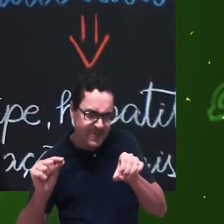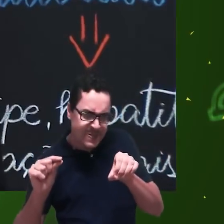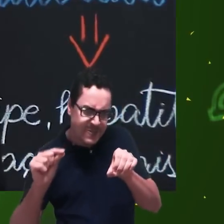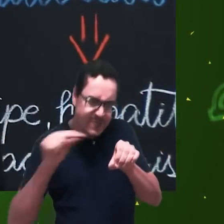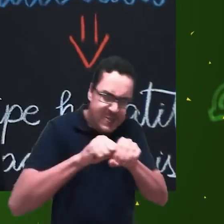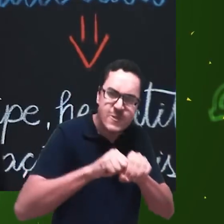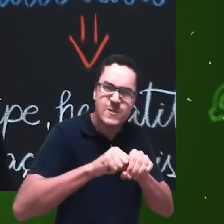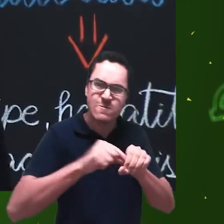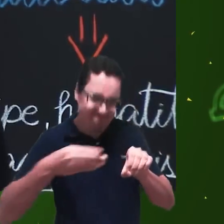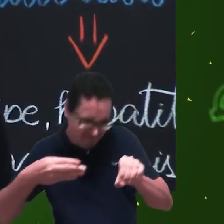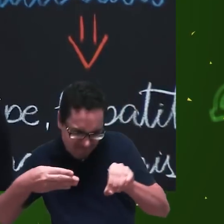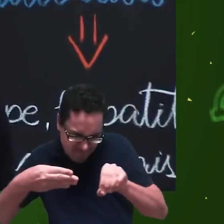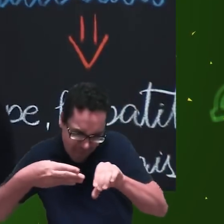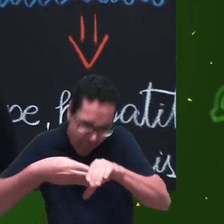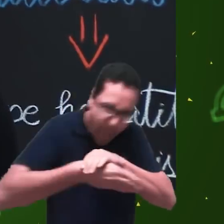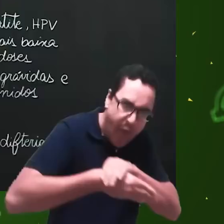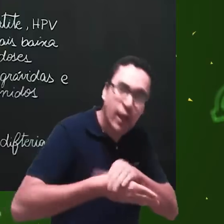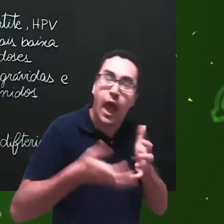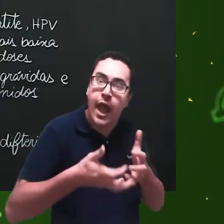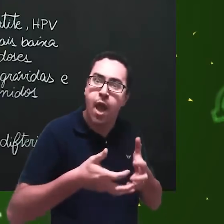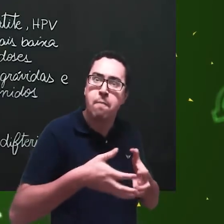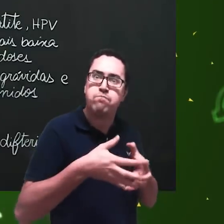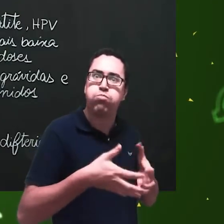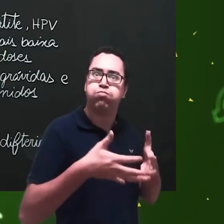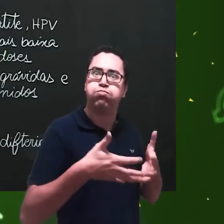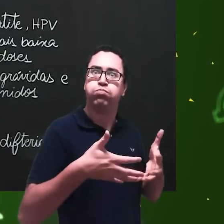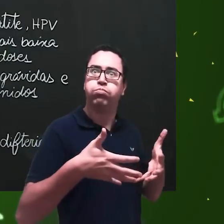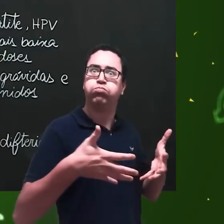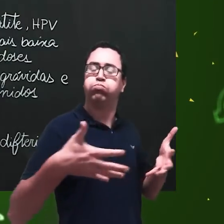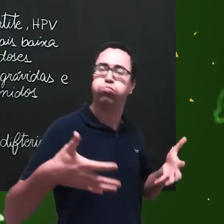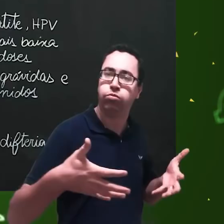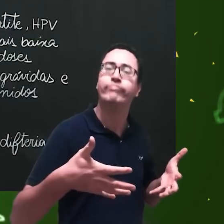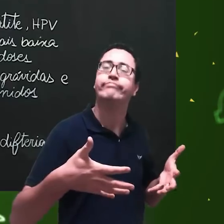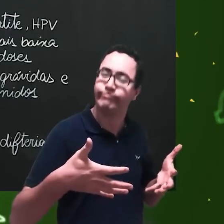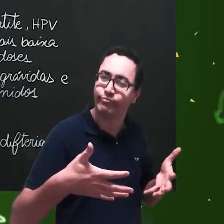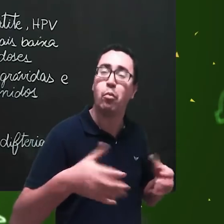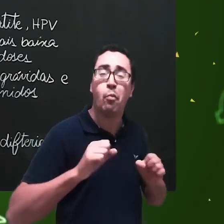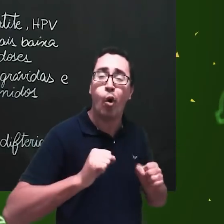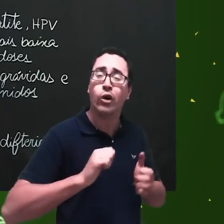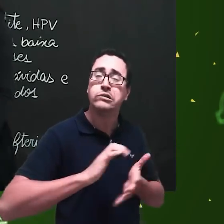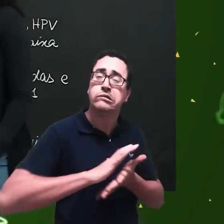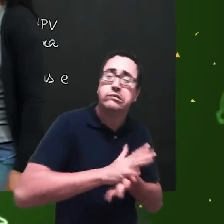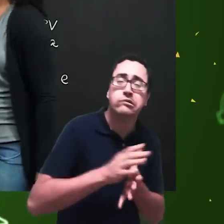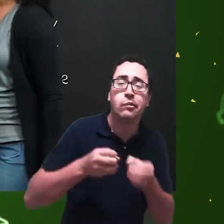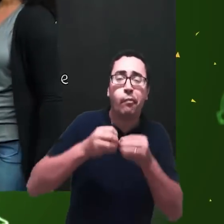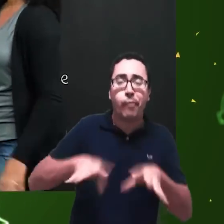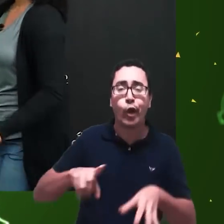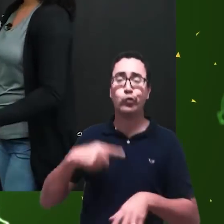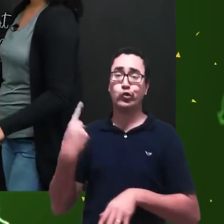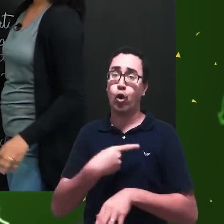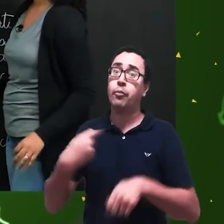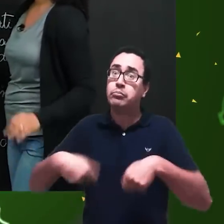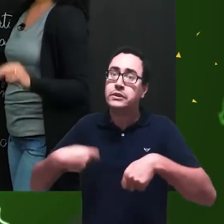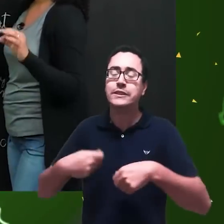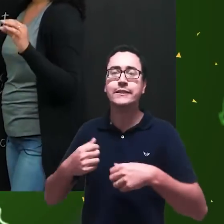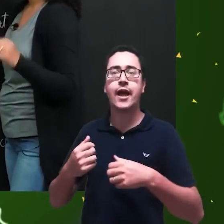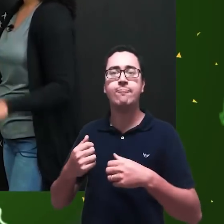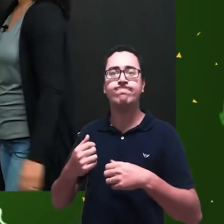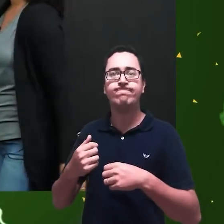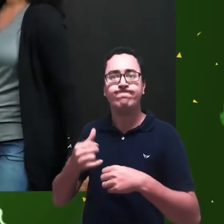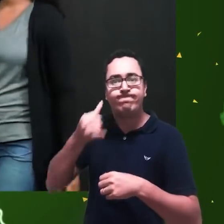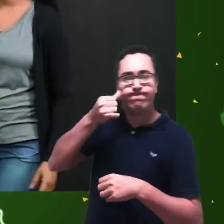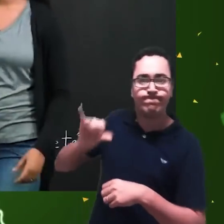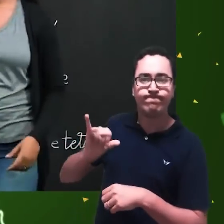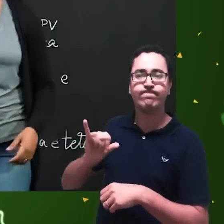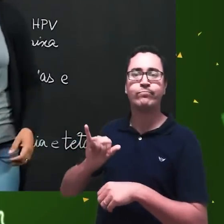ele invade as células e ele quer se reproduzir ali. Como ele pode causar danos a nós? Temos que nos prevenir então. Então eu falei, ótimo, eu